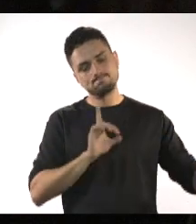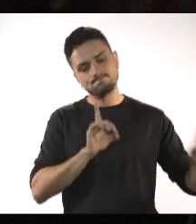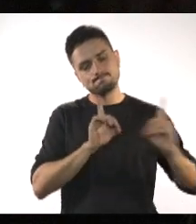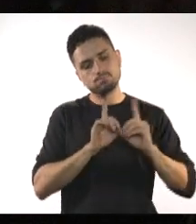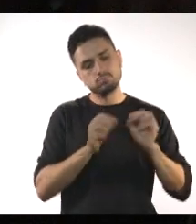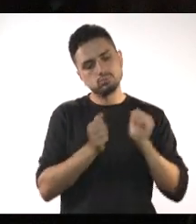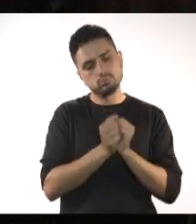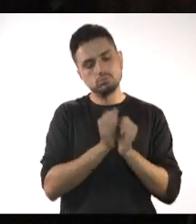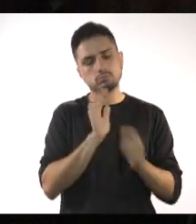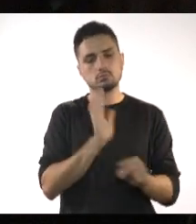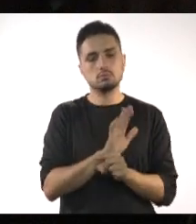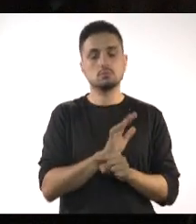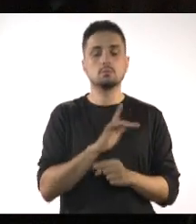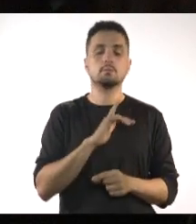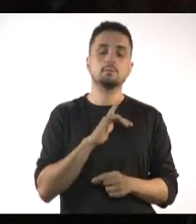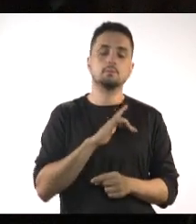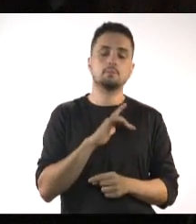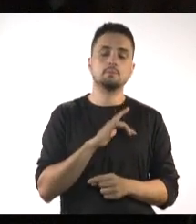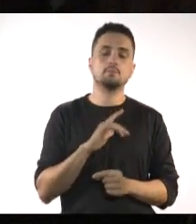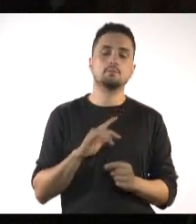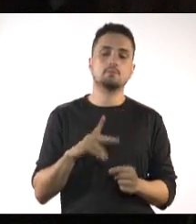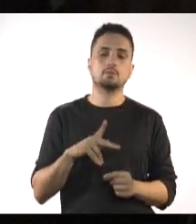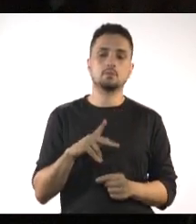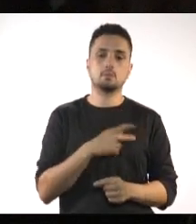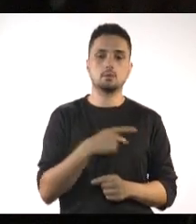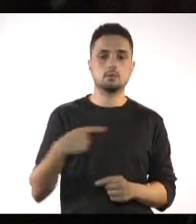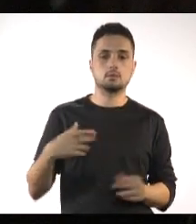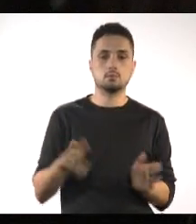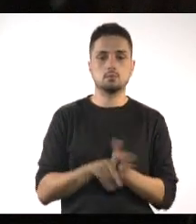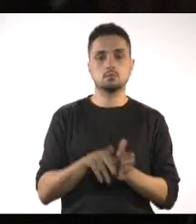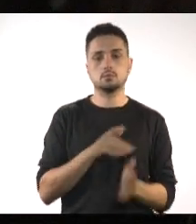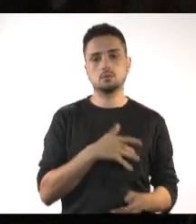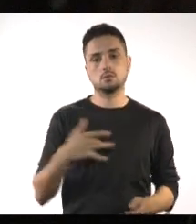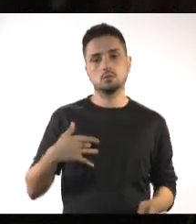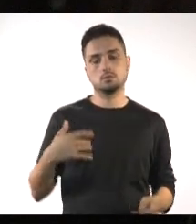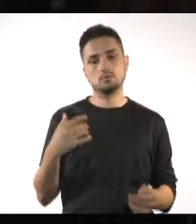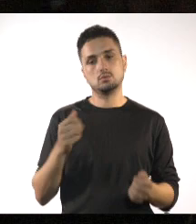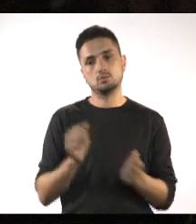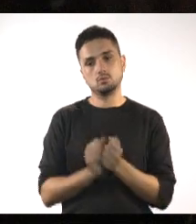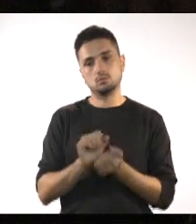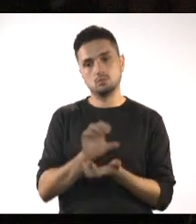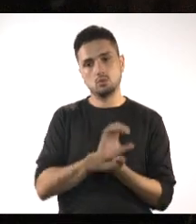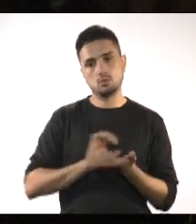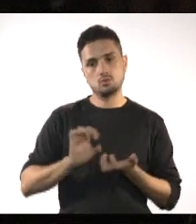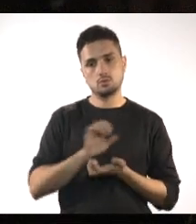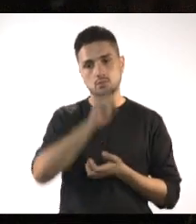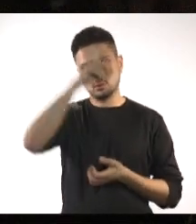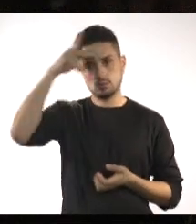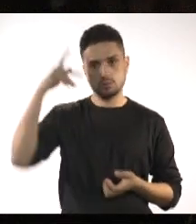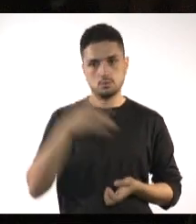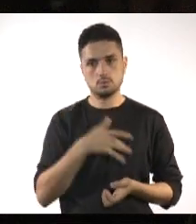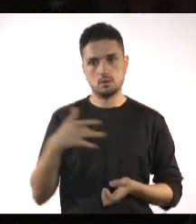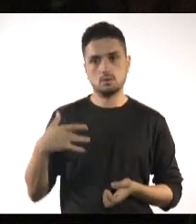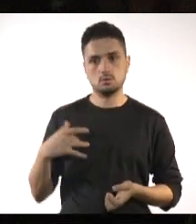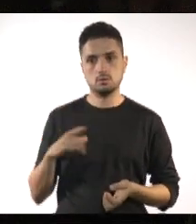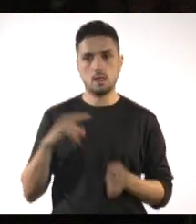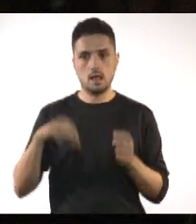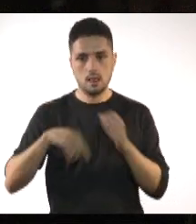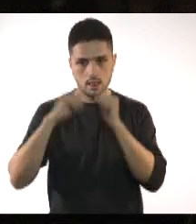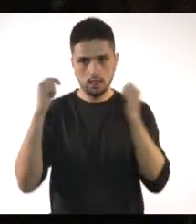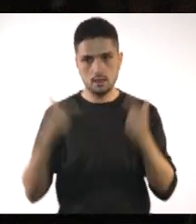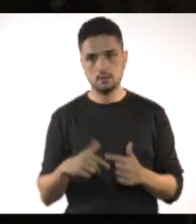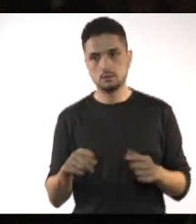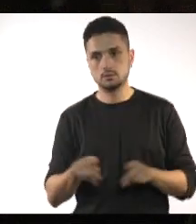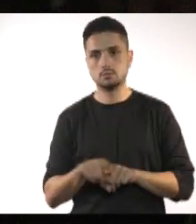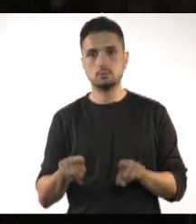valorizados. A Pastoral da Saúde participa de conselhos municipais de saúde, do Conselho Estadual de Saúde, está aqui na LERJ,